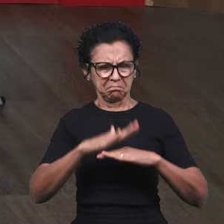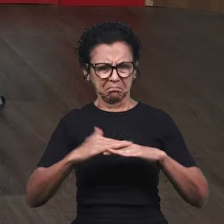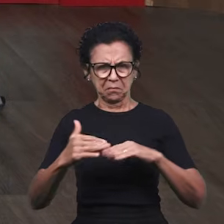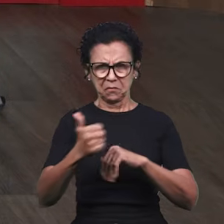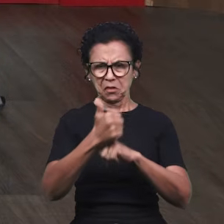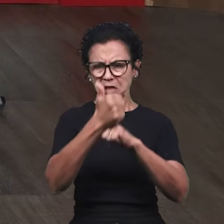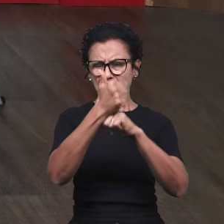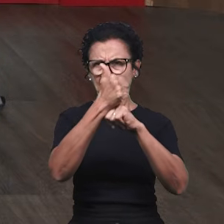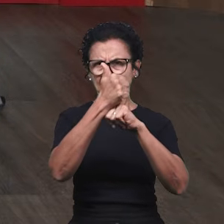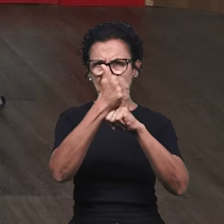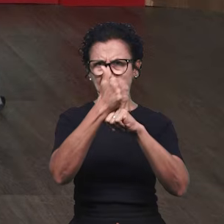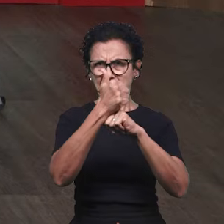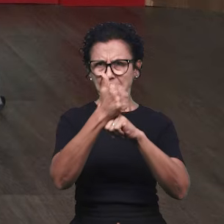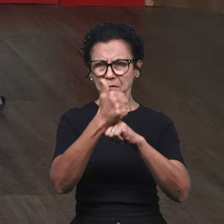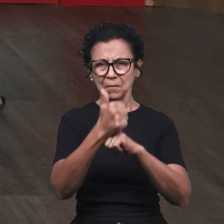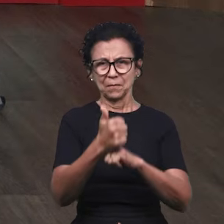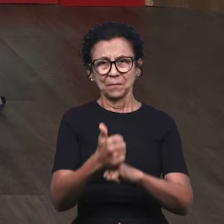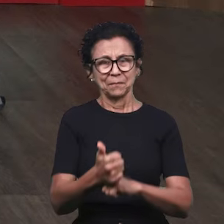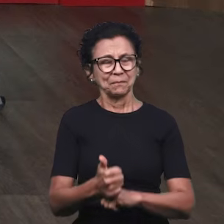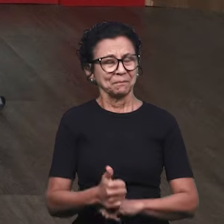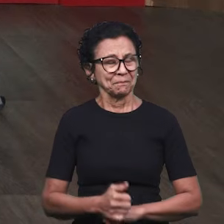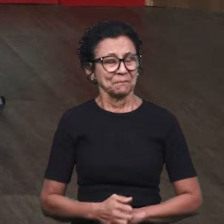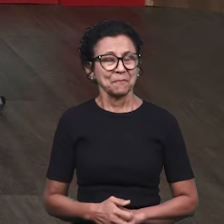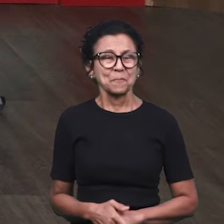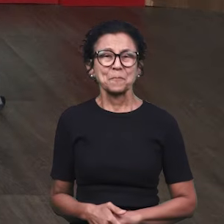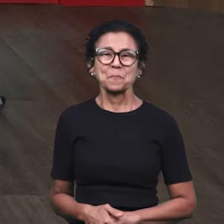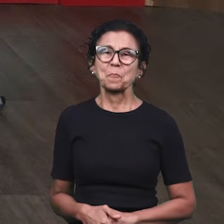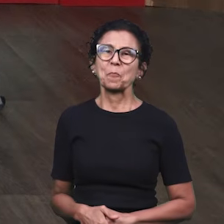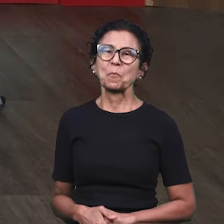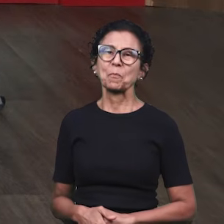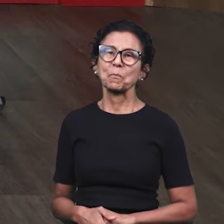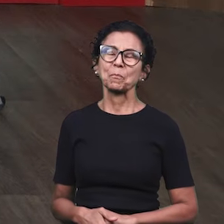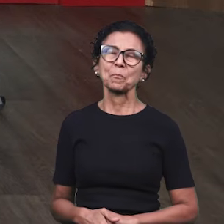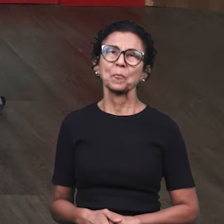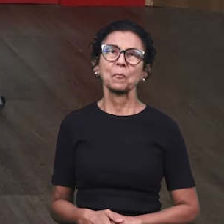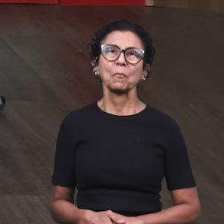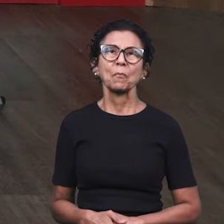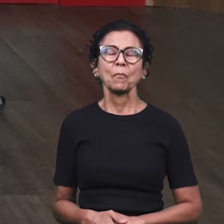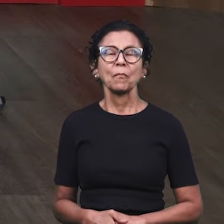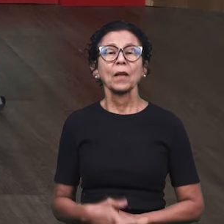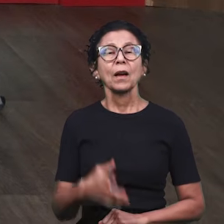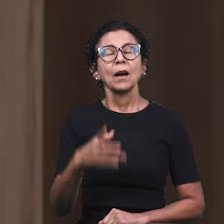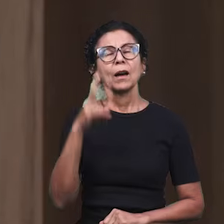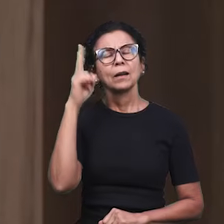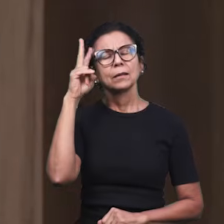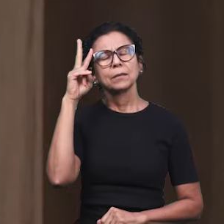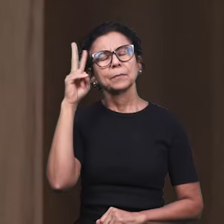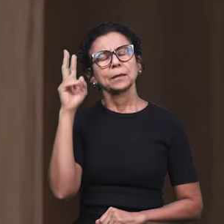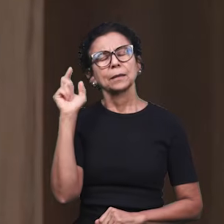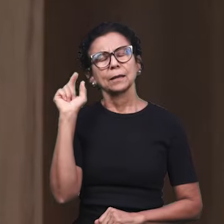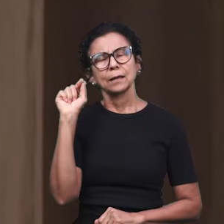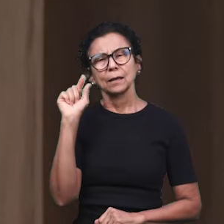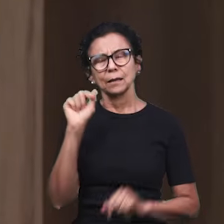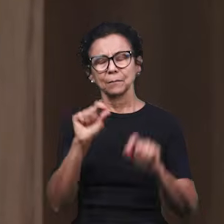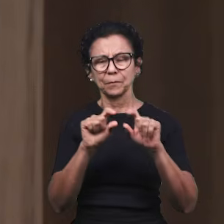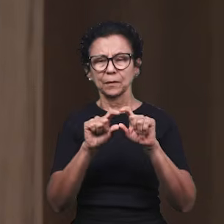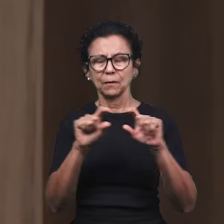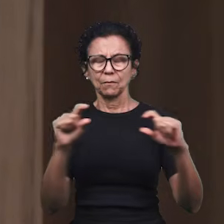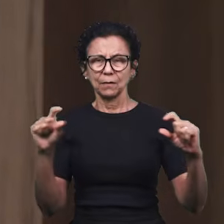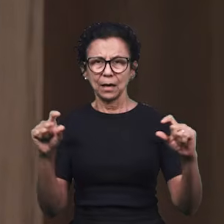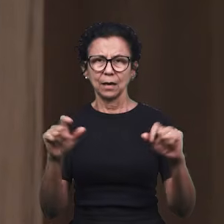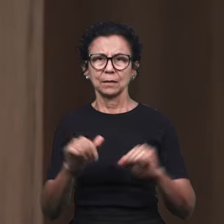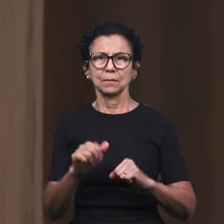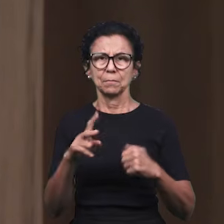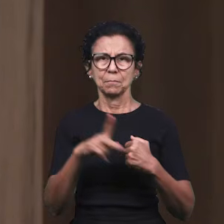da expressão que Pedro usou com a expressão que o apóstolo, com